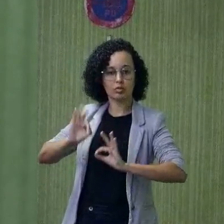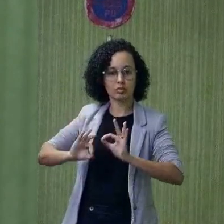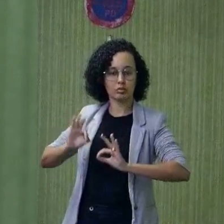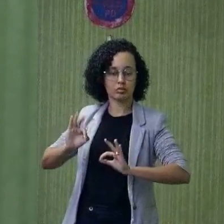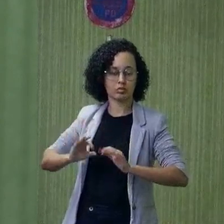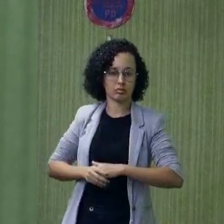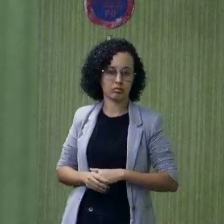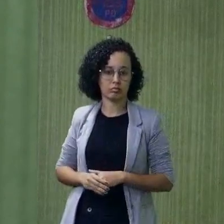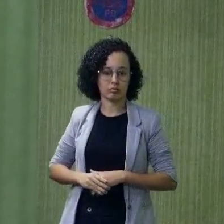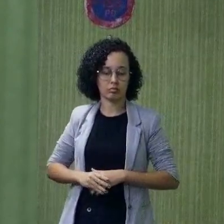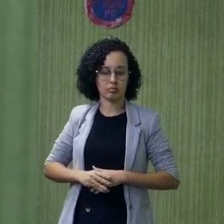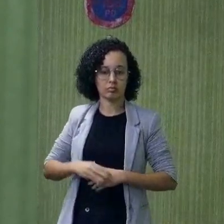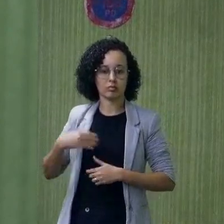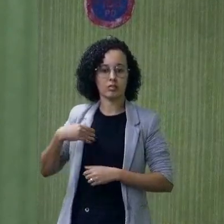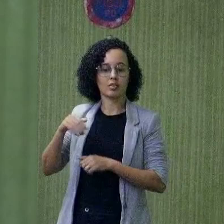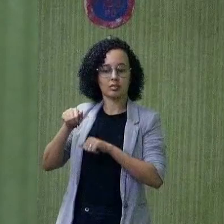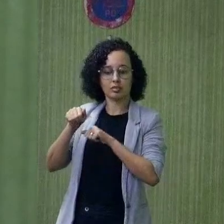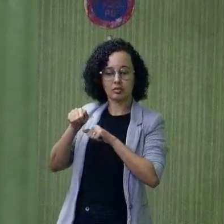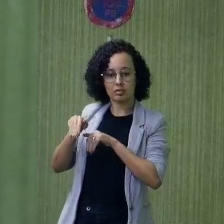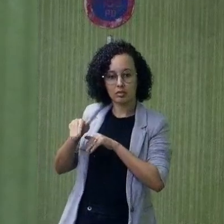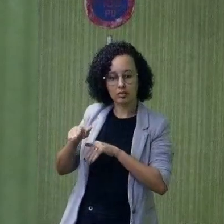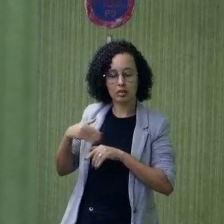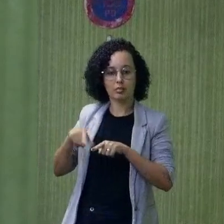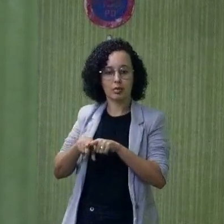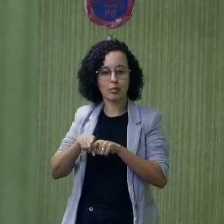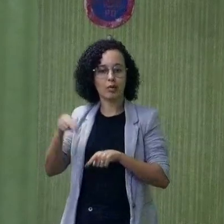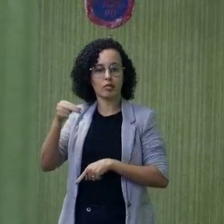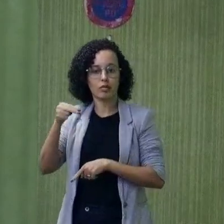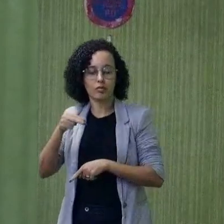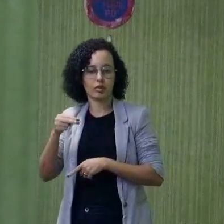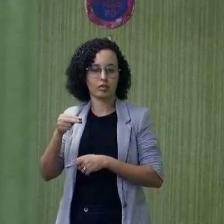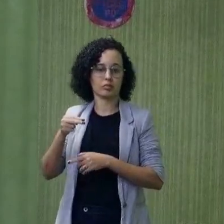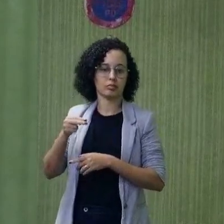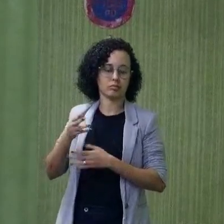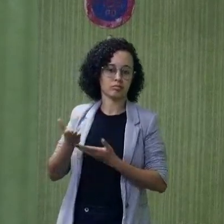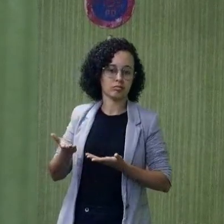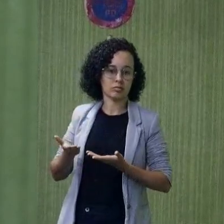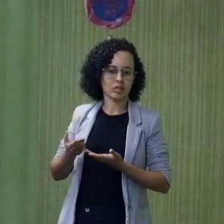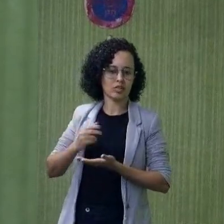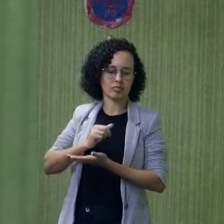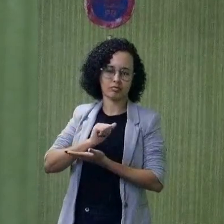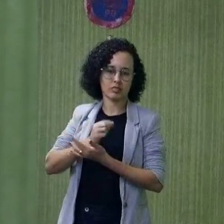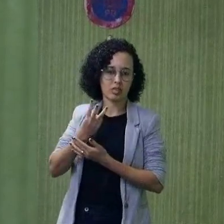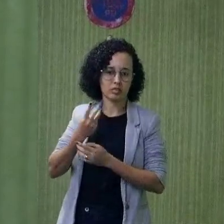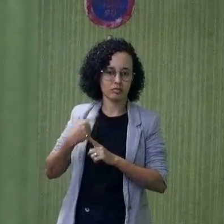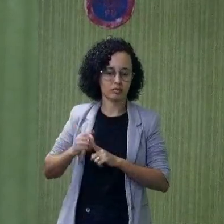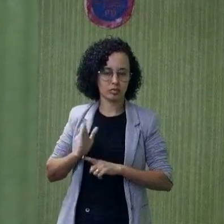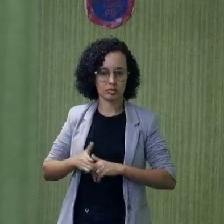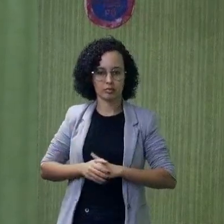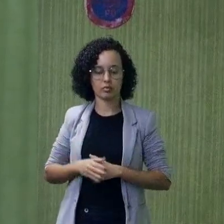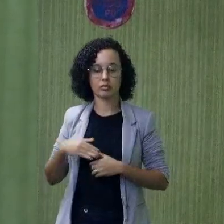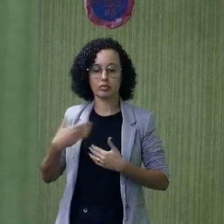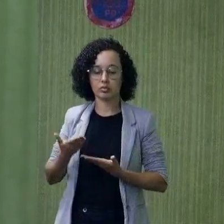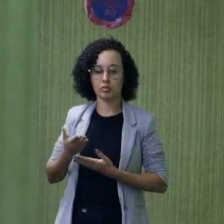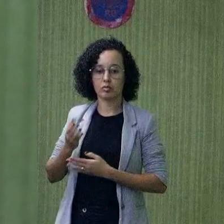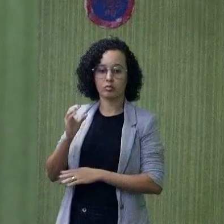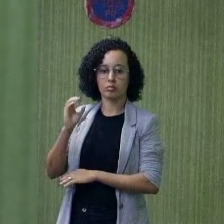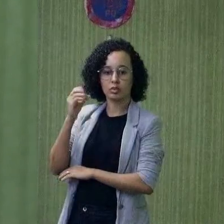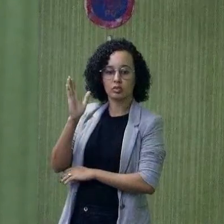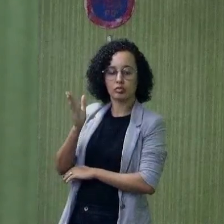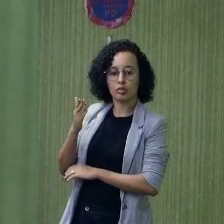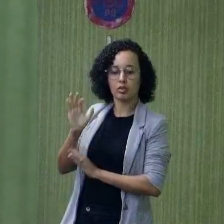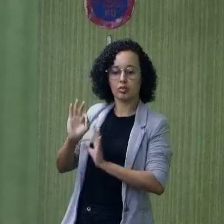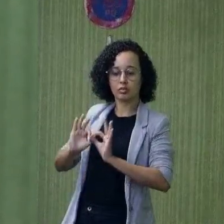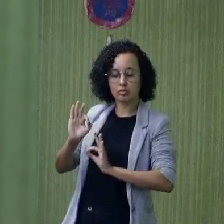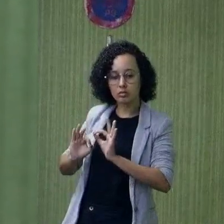ano passado em novembro do ano passado e essa vez já era a terceira vez e ali em Porto Alegre aqueles que eu mostrei eles já eram um Pou pouquinho mais